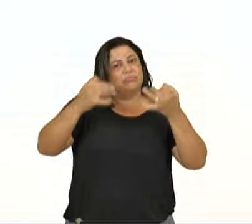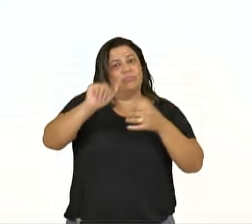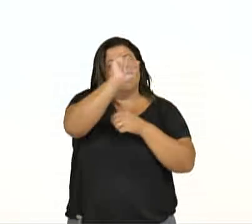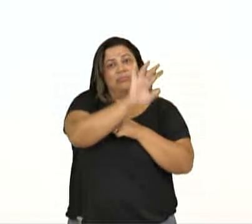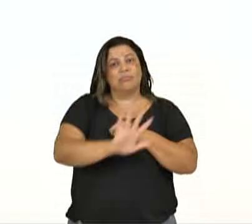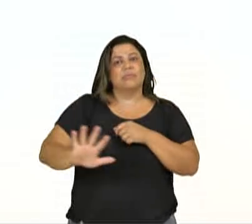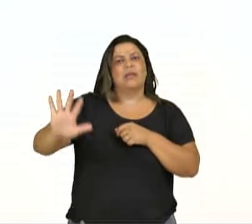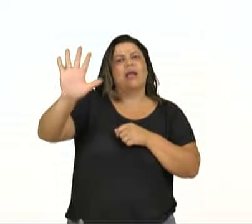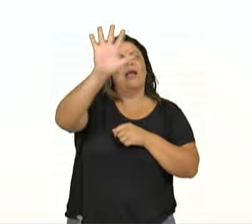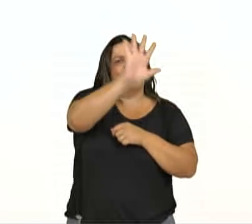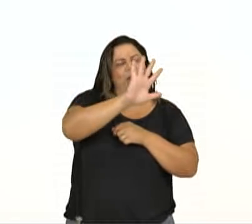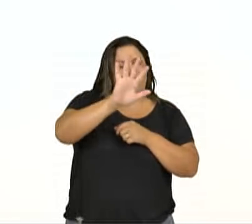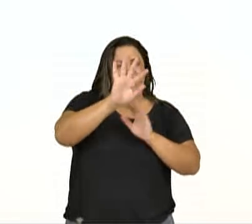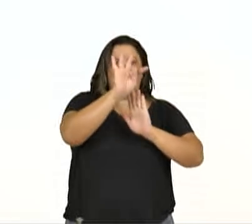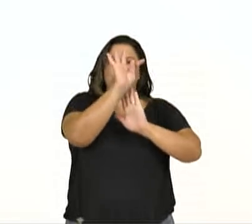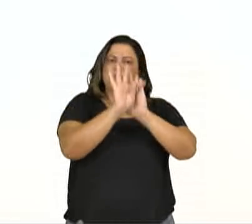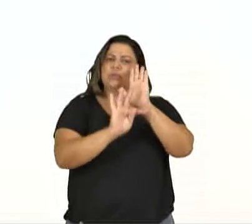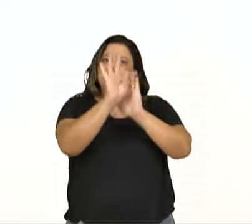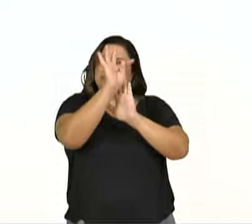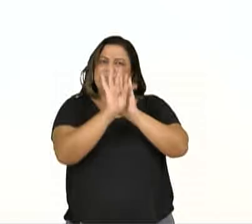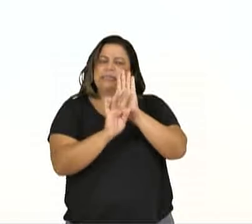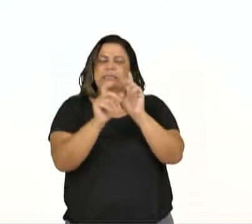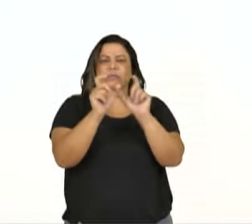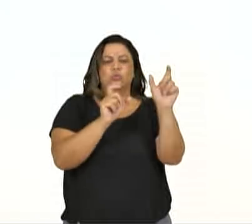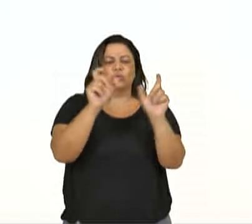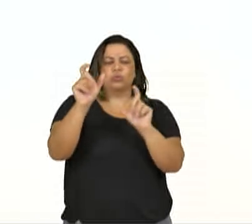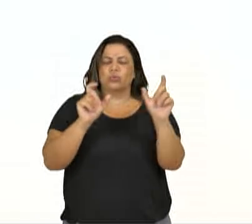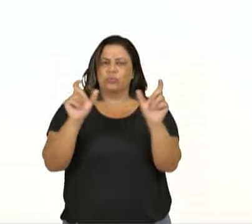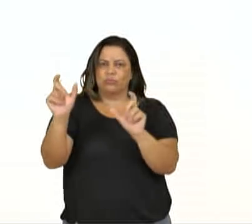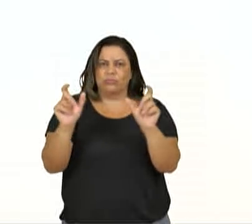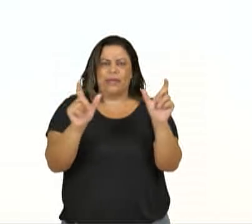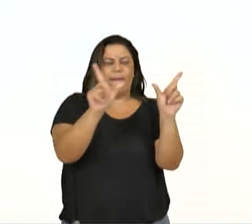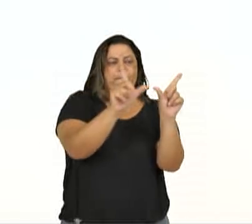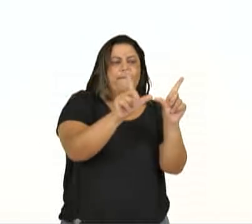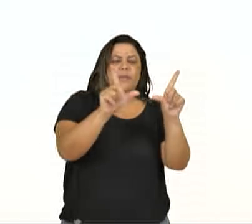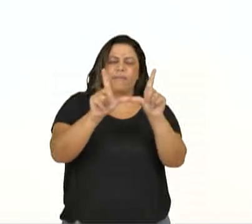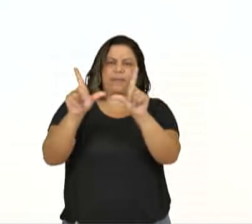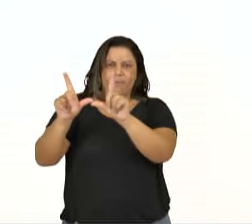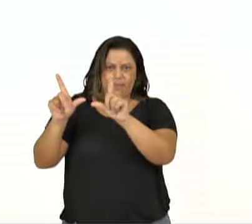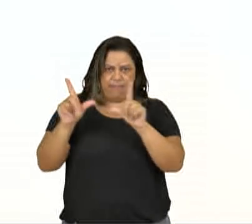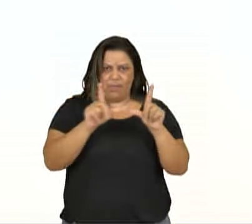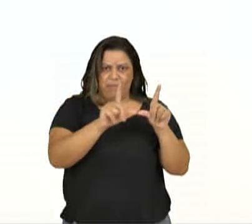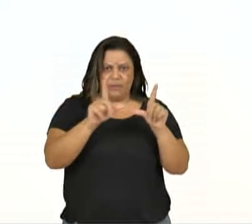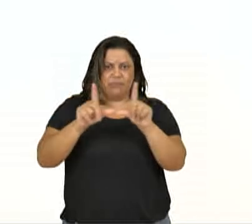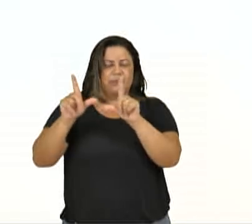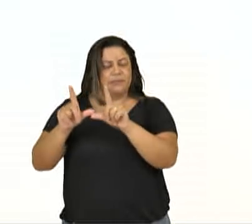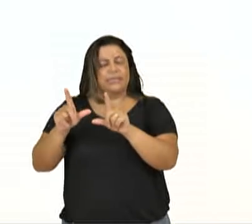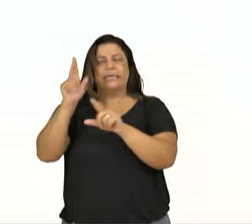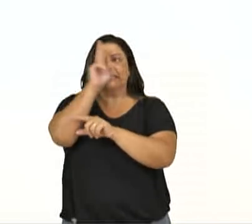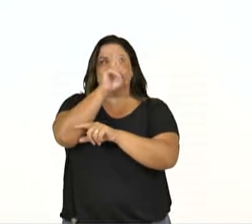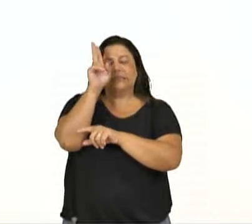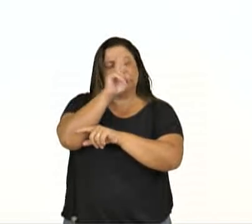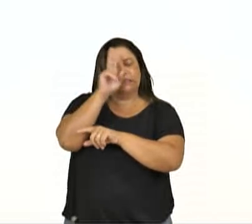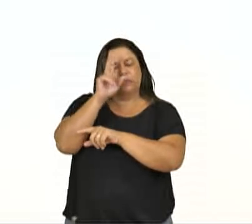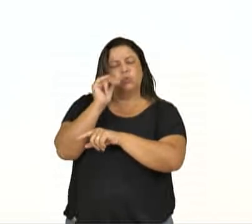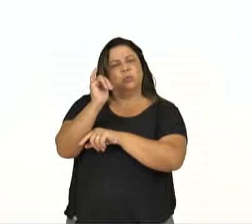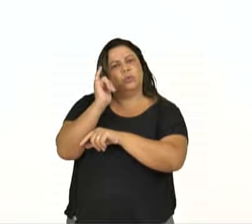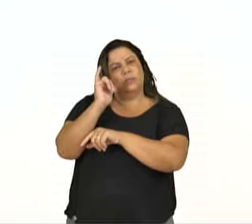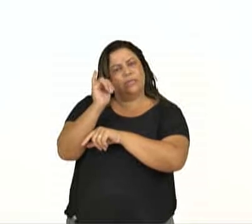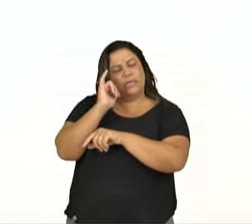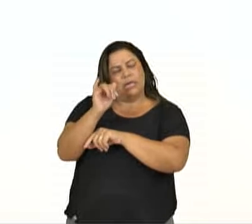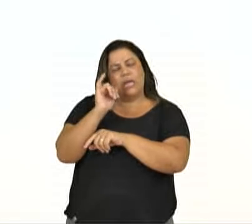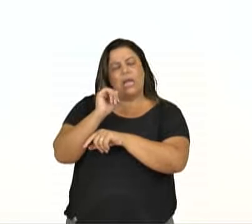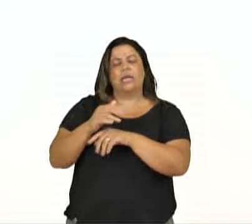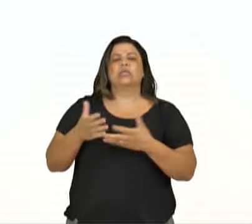imagens e textos dispostos em quadrinhos sequenciais. Essas histórias possuem narrativa,